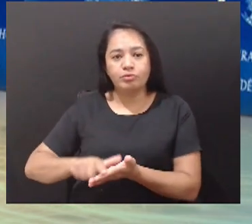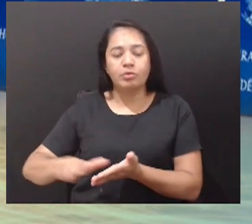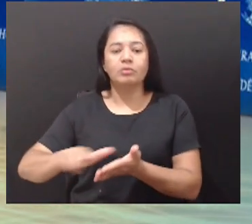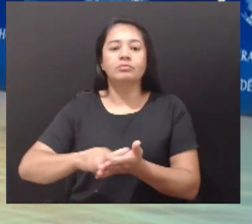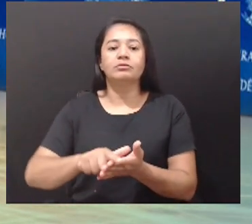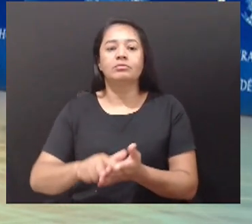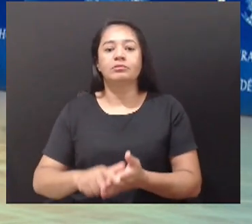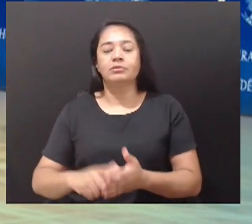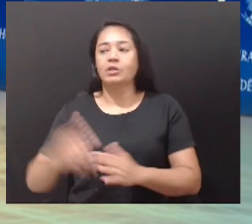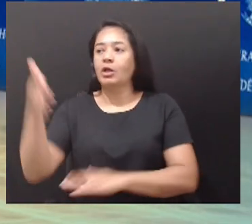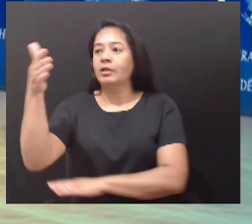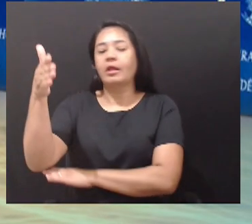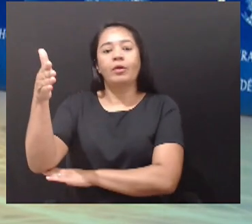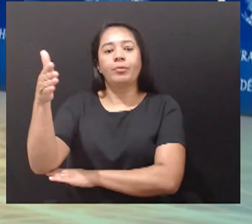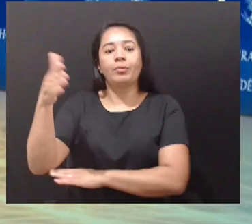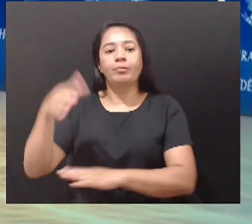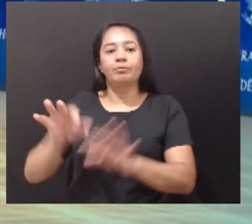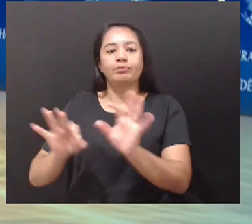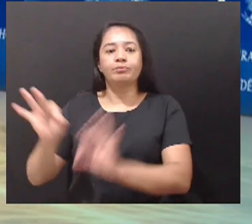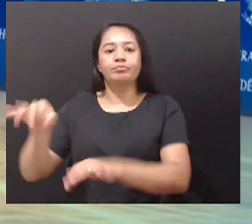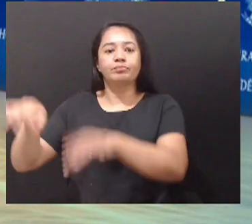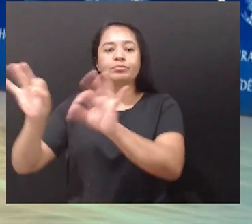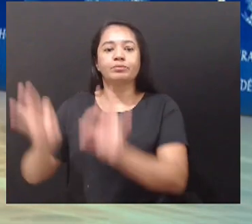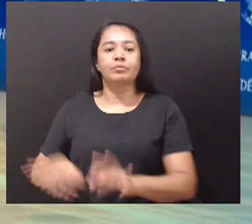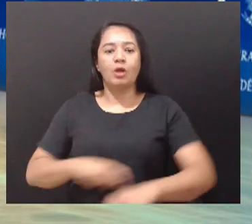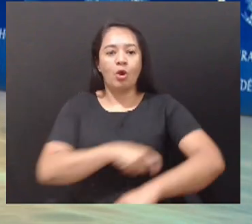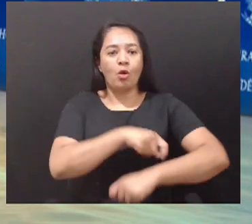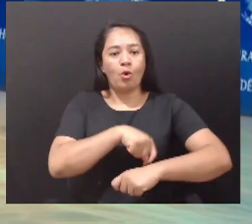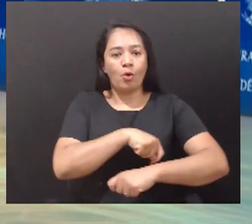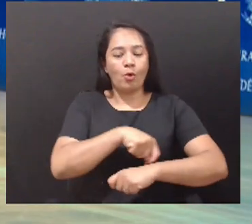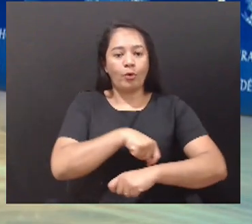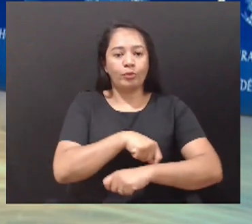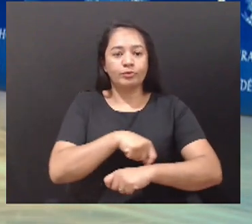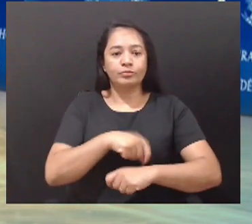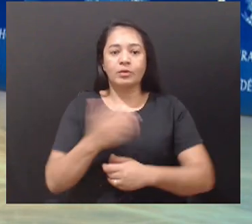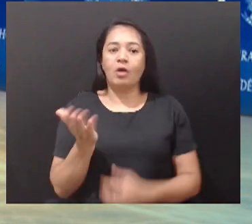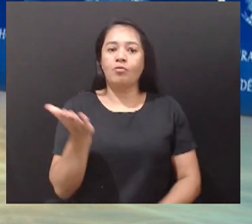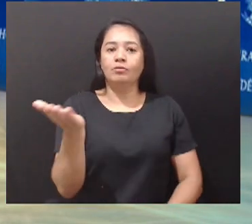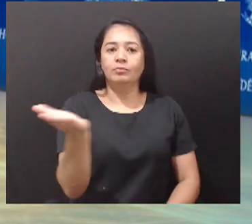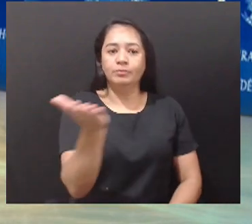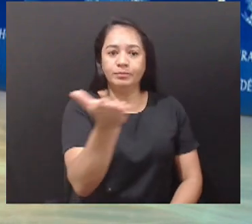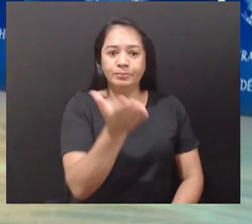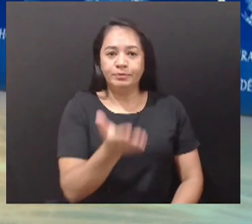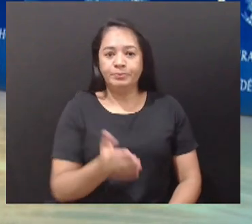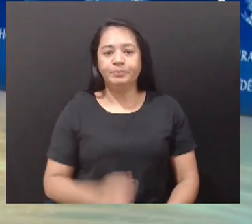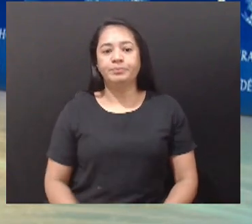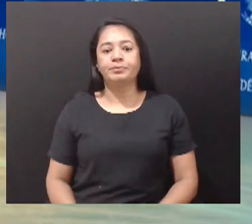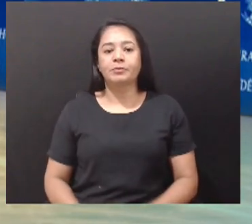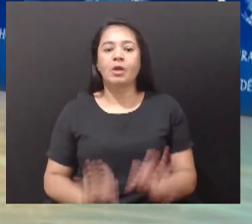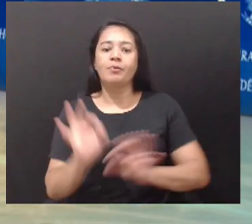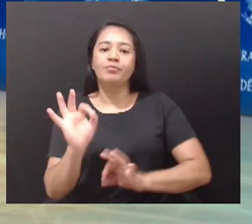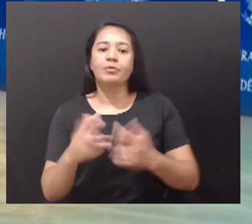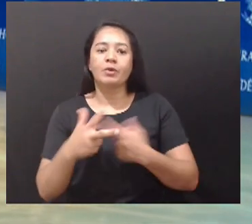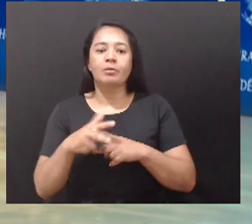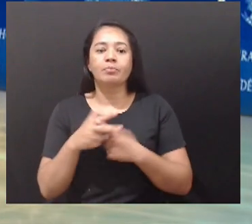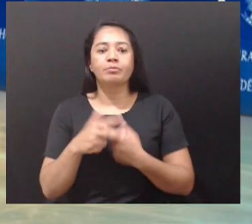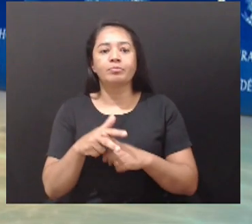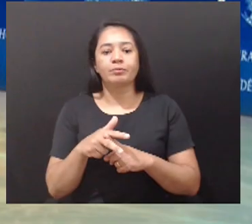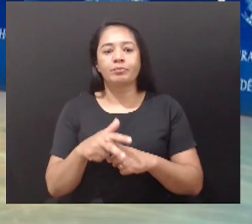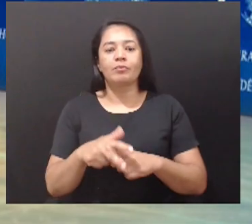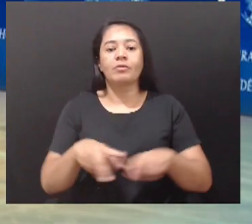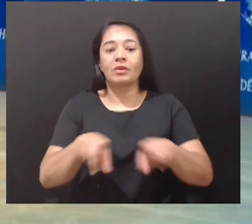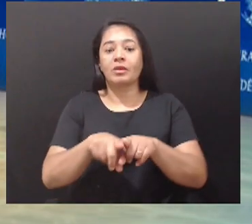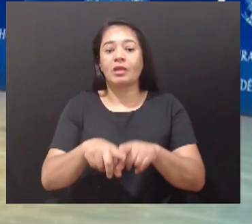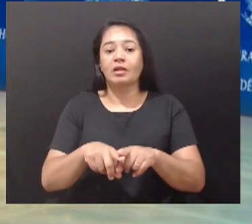de hotel, cozinheiro, garçom, instalador reparador de redes, instalador de